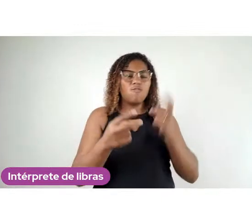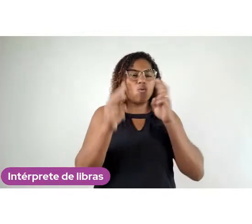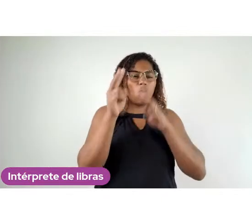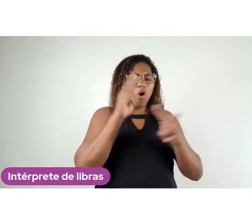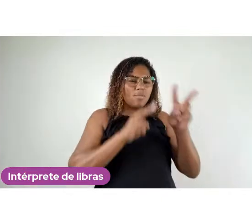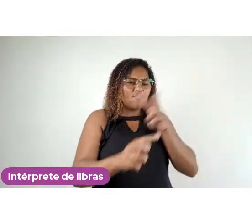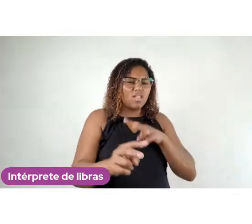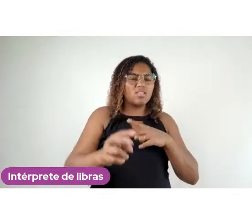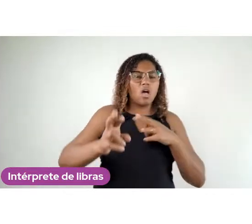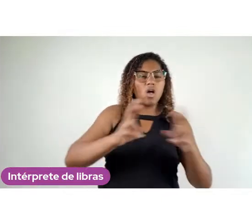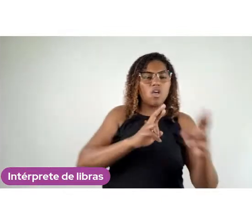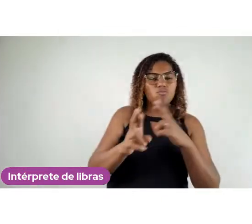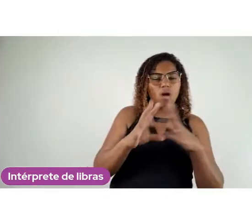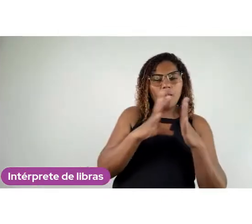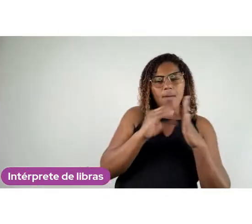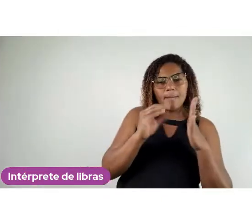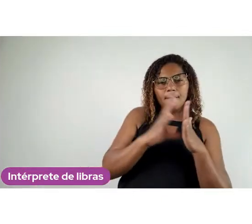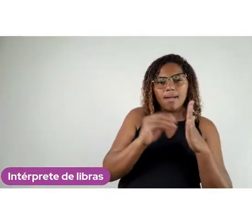resultados dos modelos,